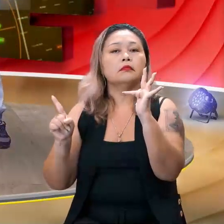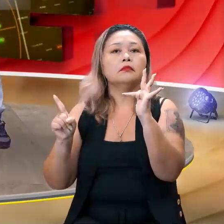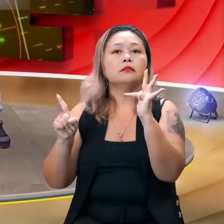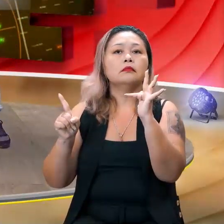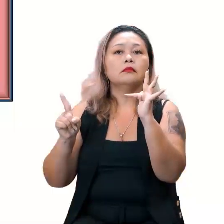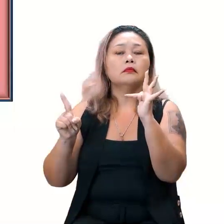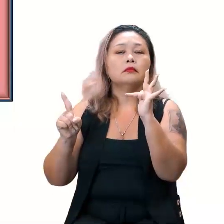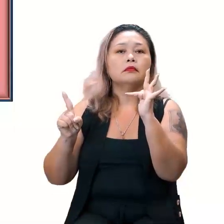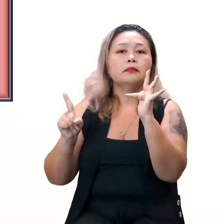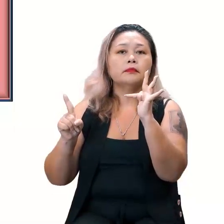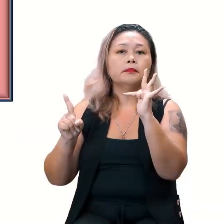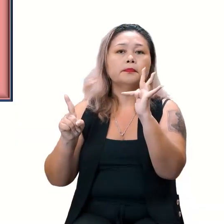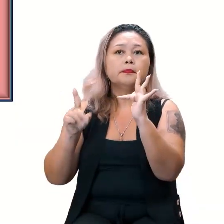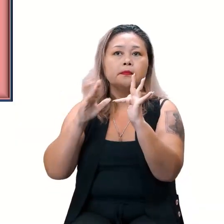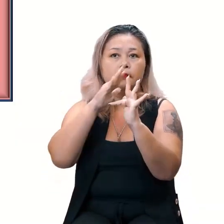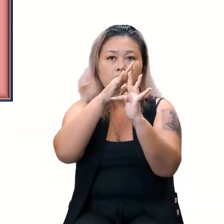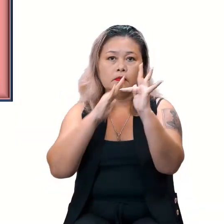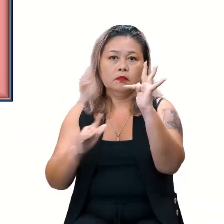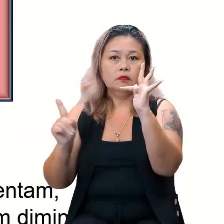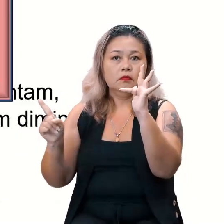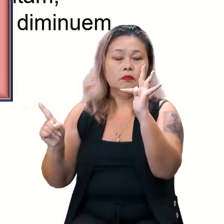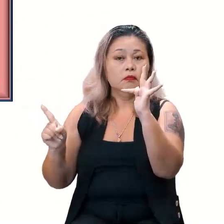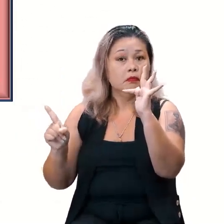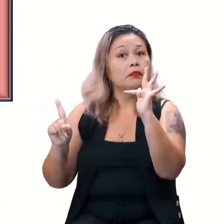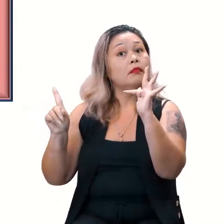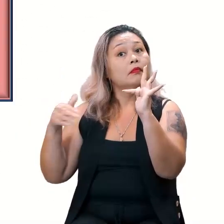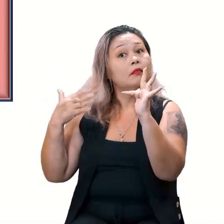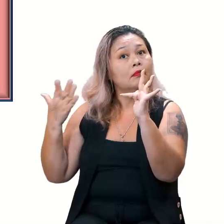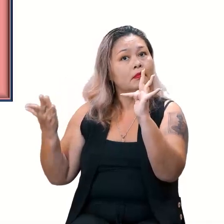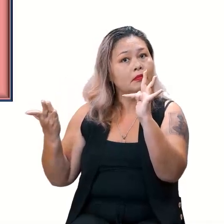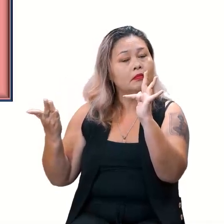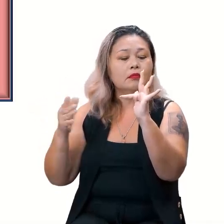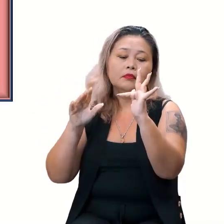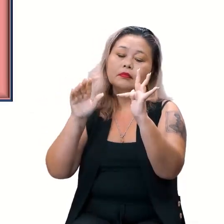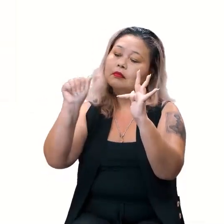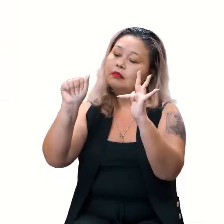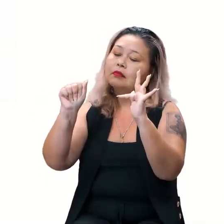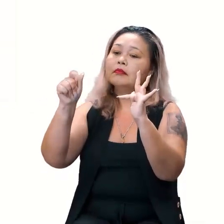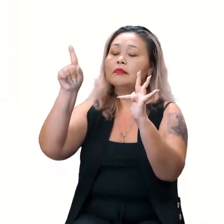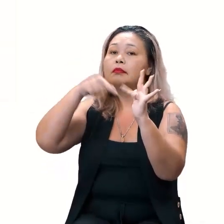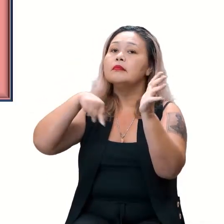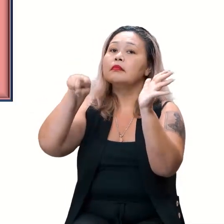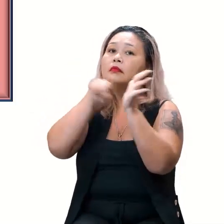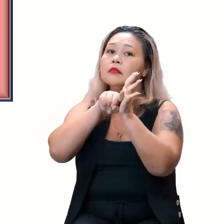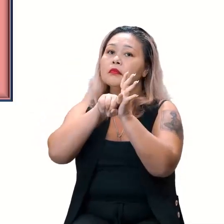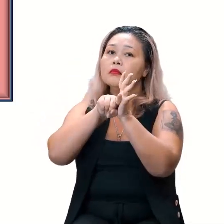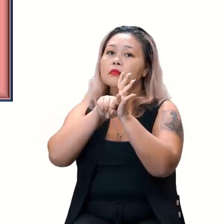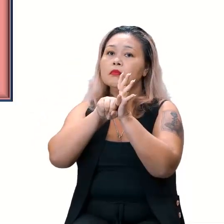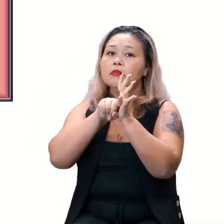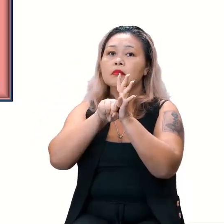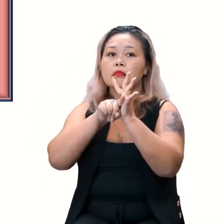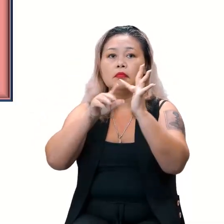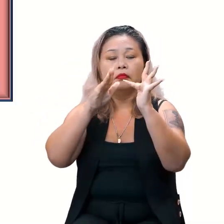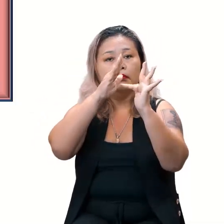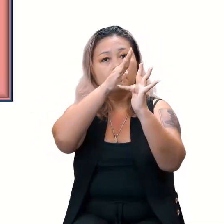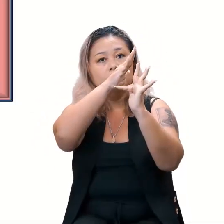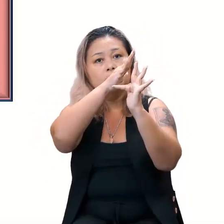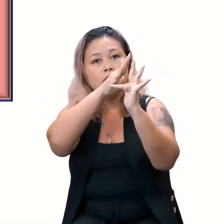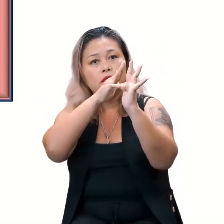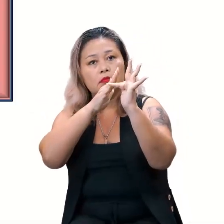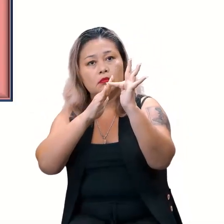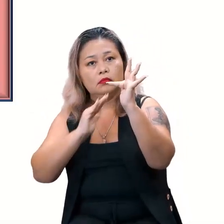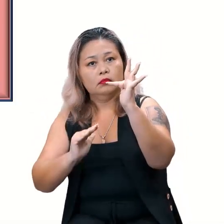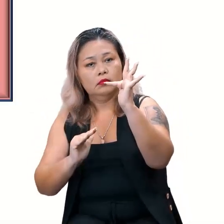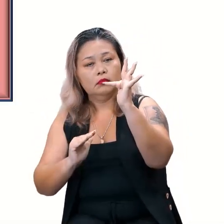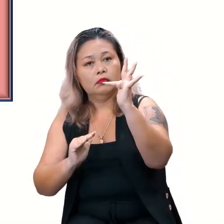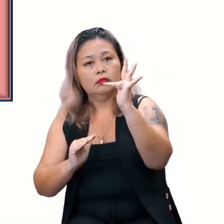Quando a função é decrescente, aí sim, né? O nosso A é negativo e ela vai decrescer no gráfico, no